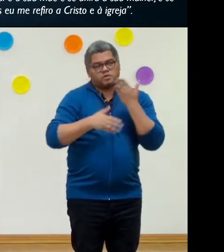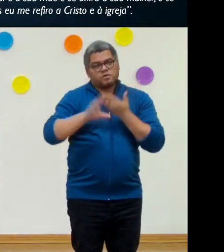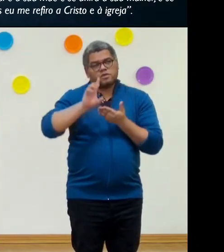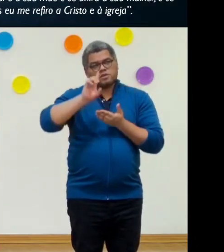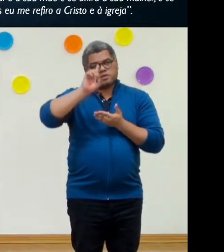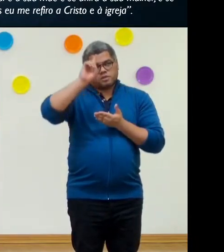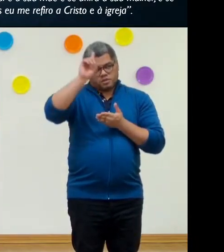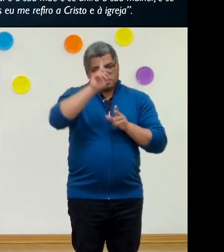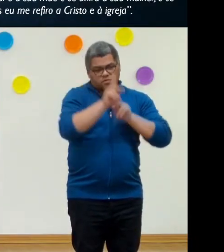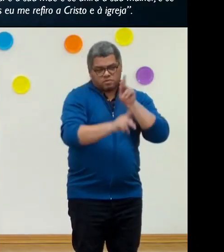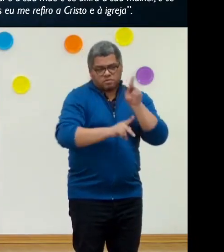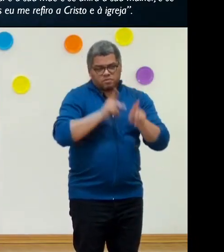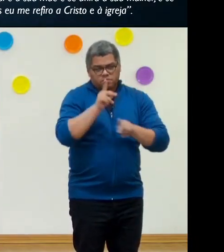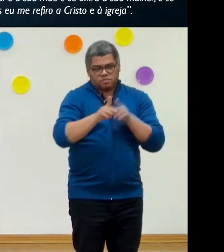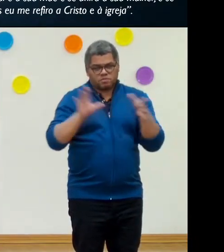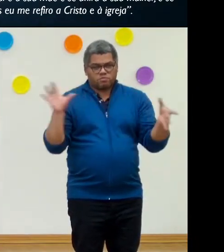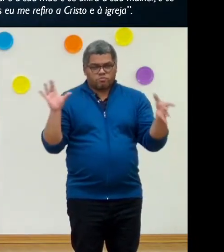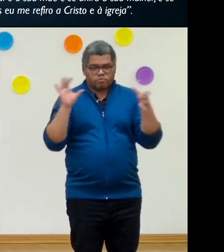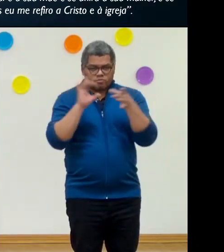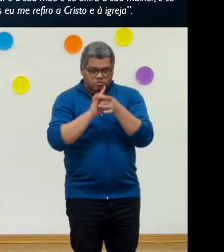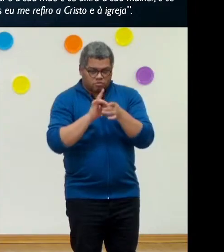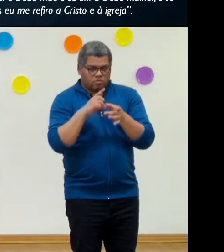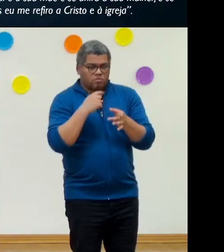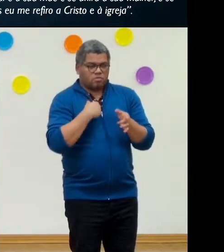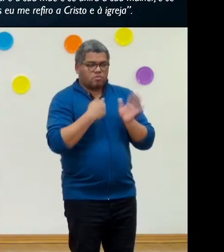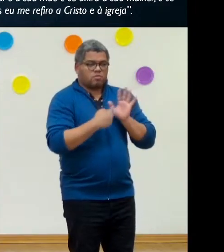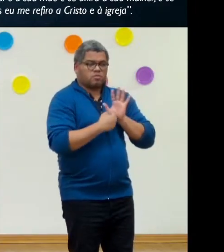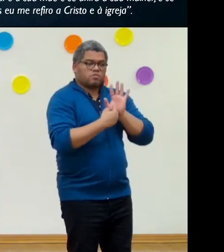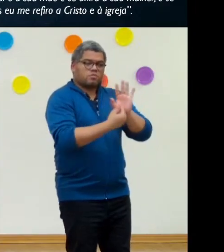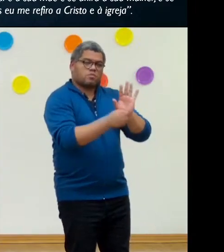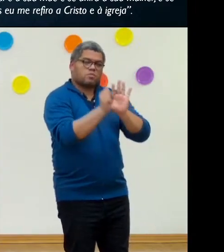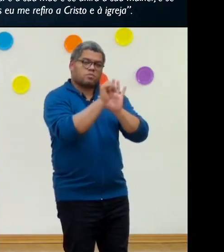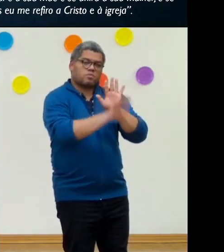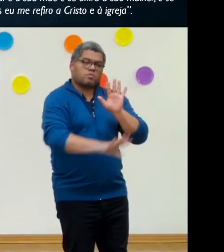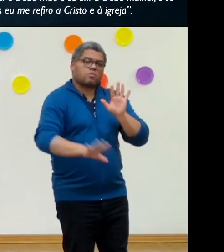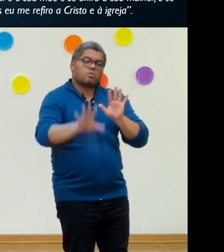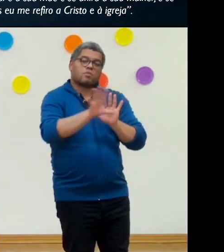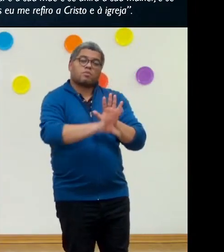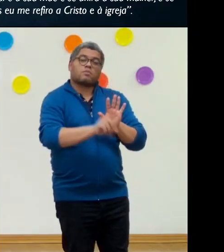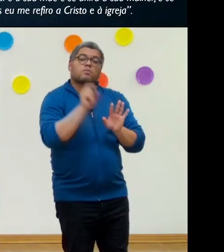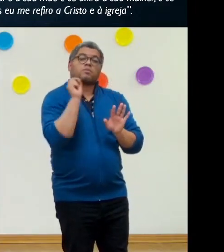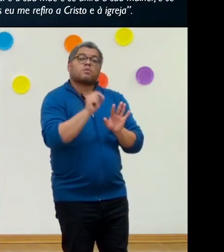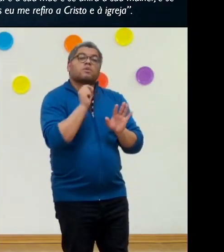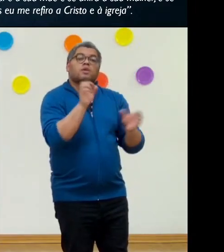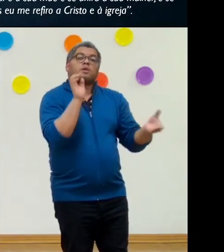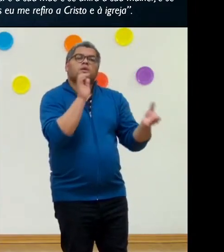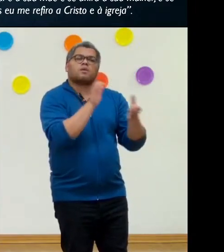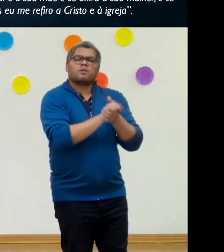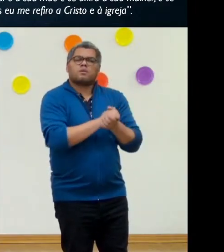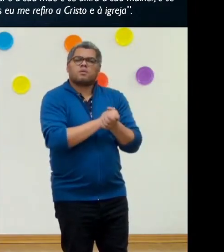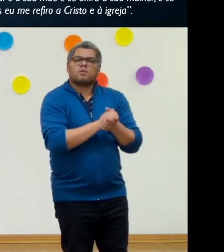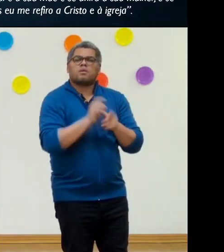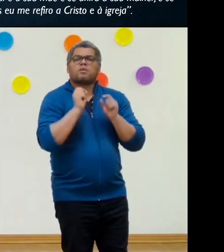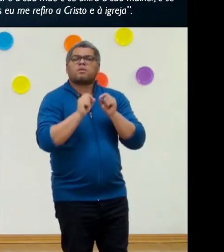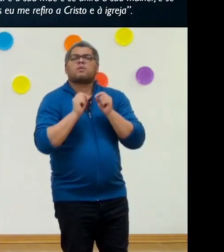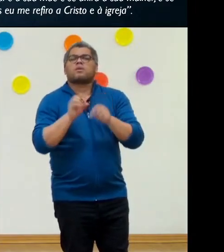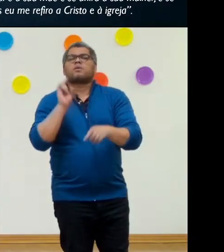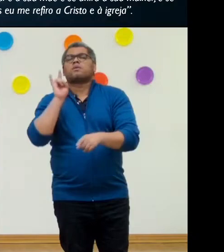eu vou dar uma imagem para vocês disso. É um casamento. O que o adultério